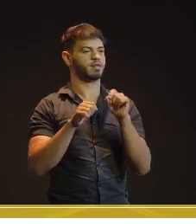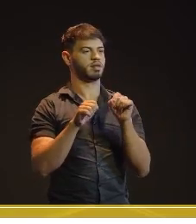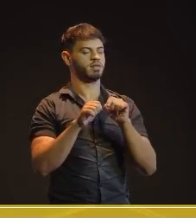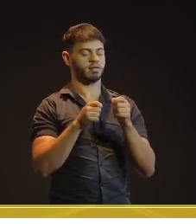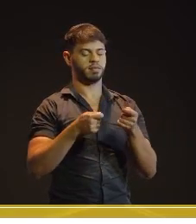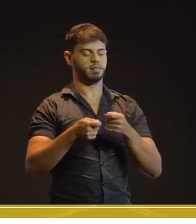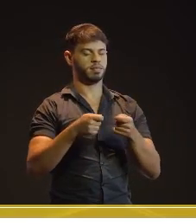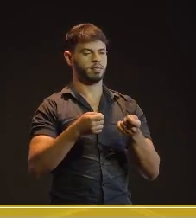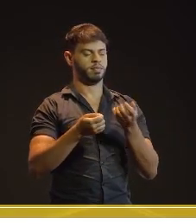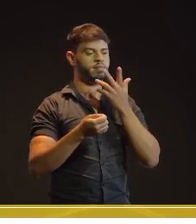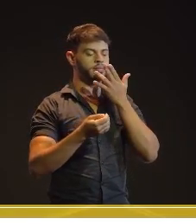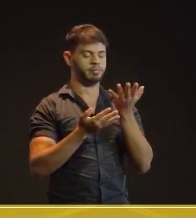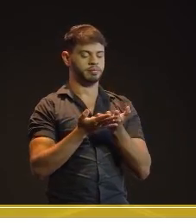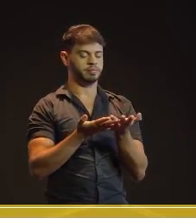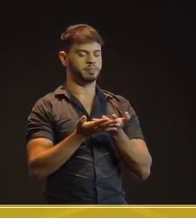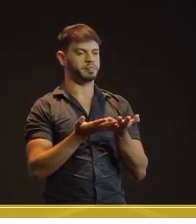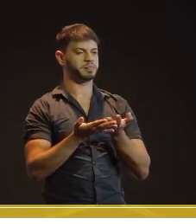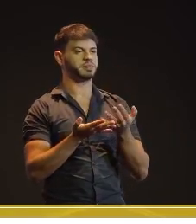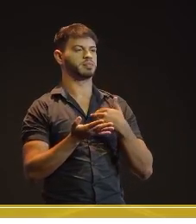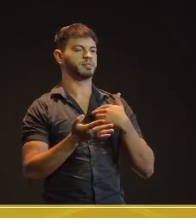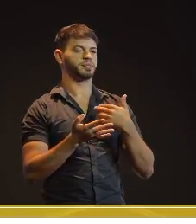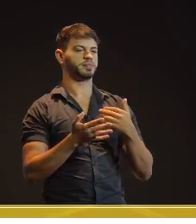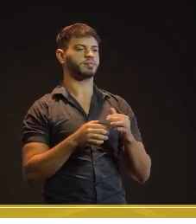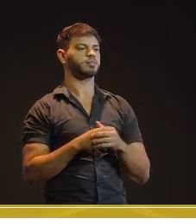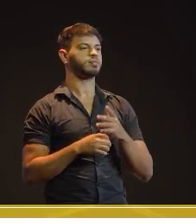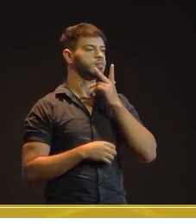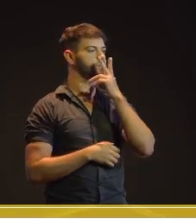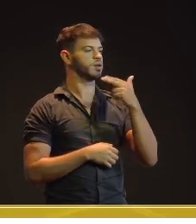vidro. E aí o módulo como um todo